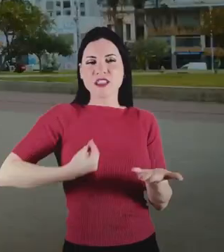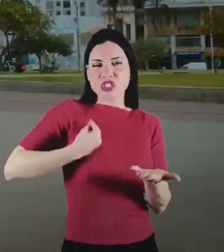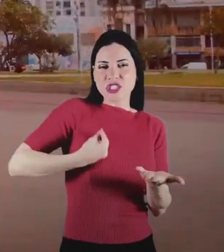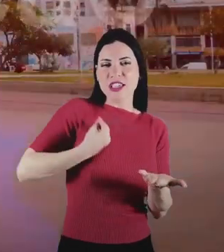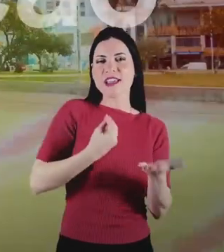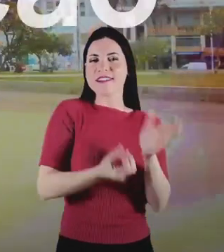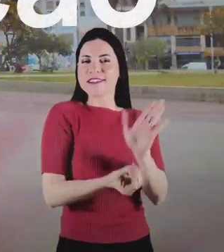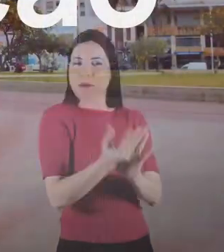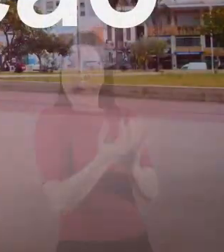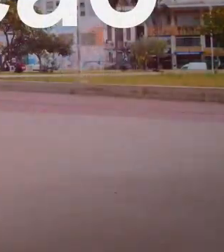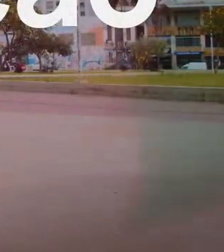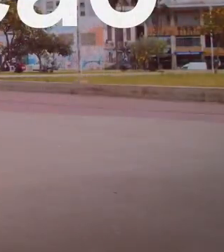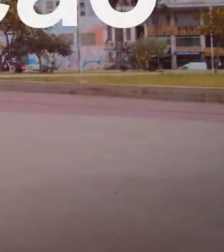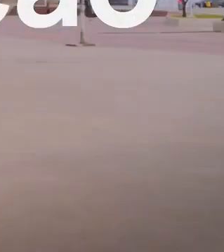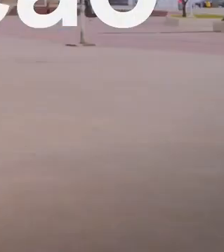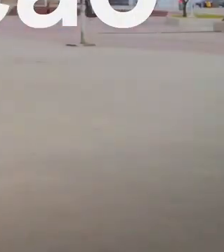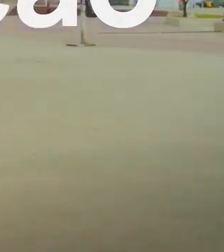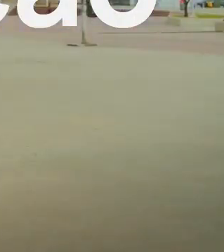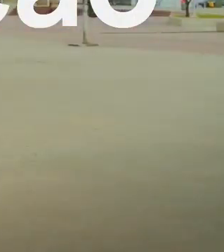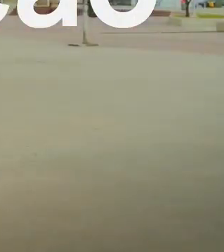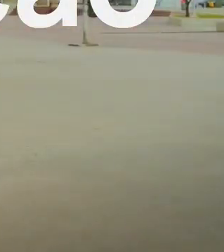produção.